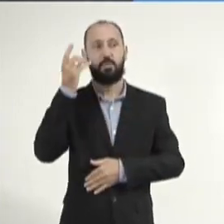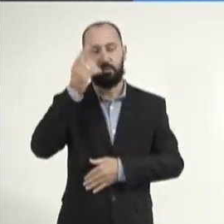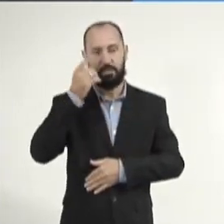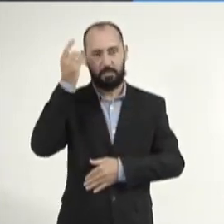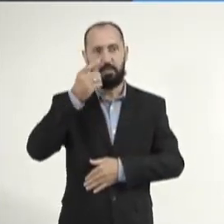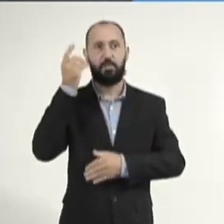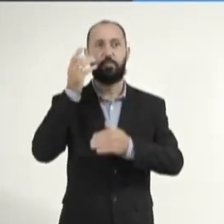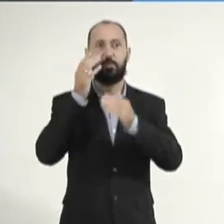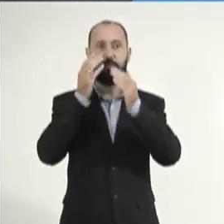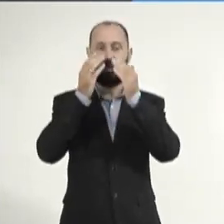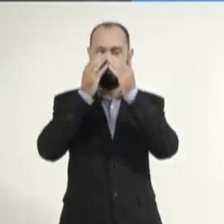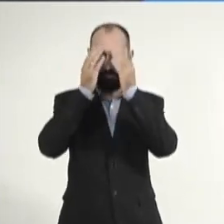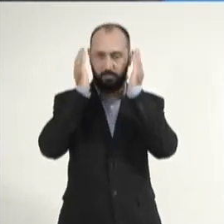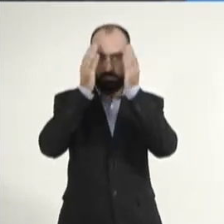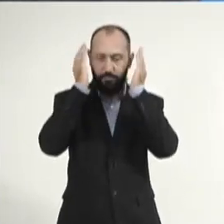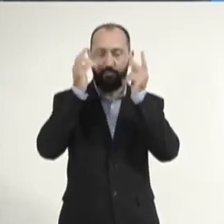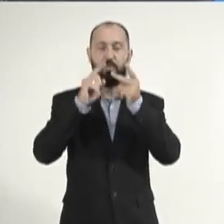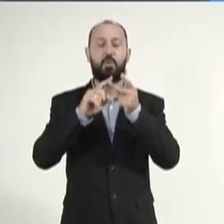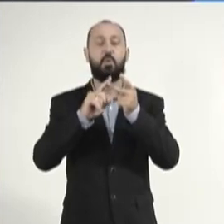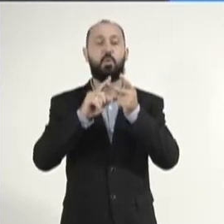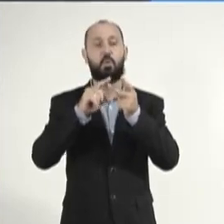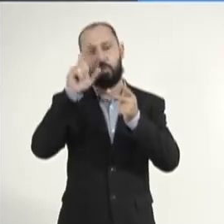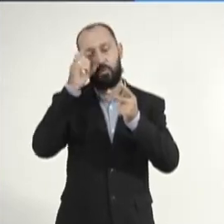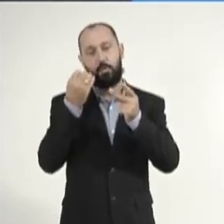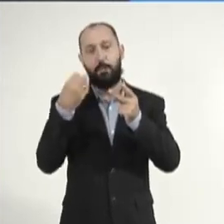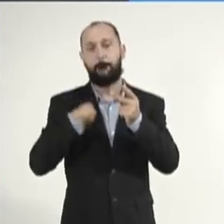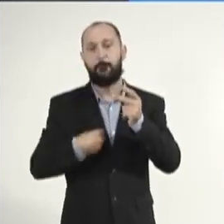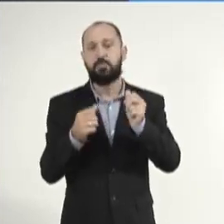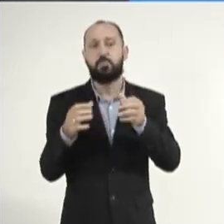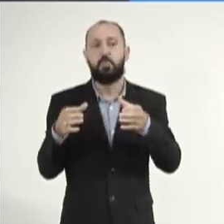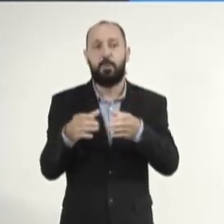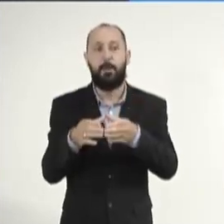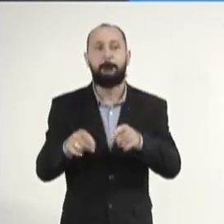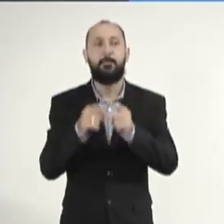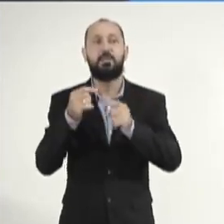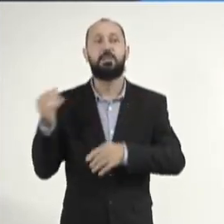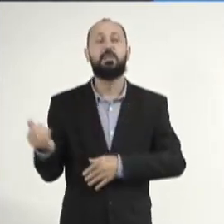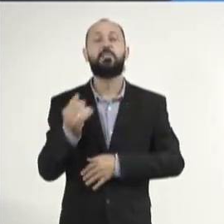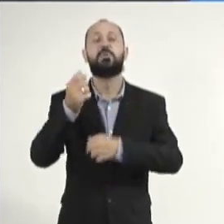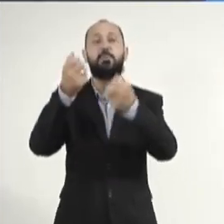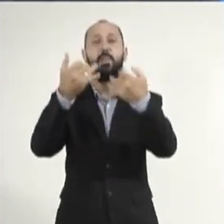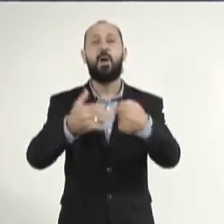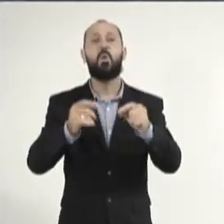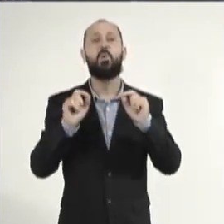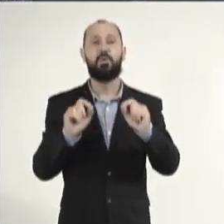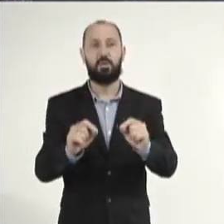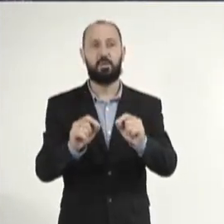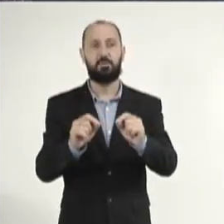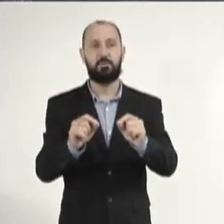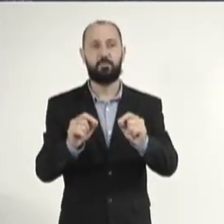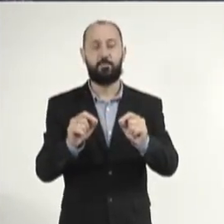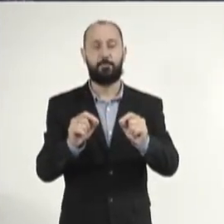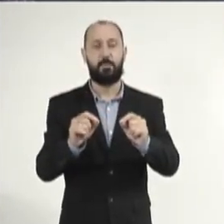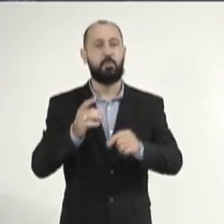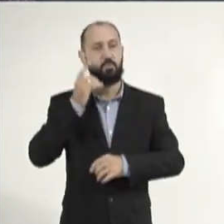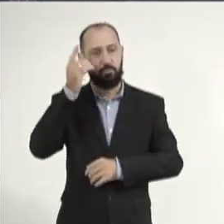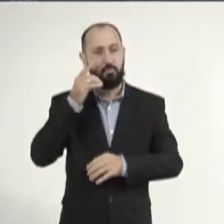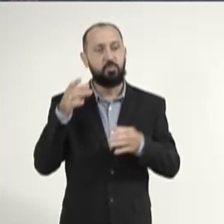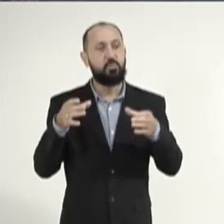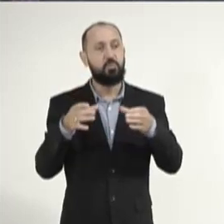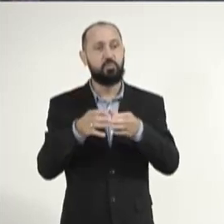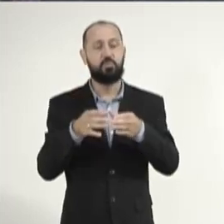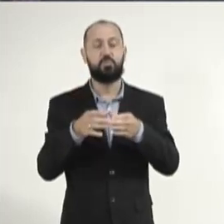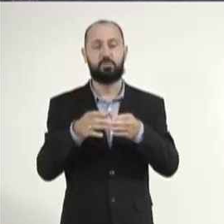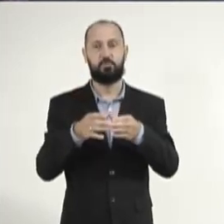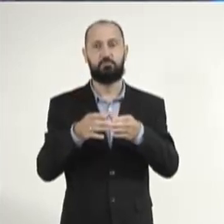Caravina, deputado Pedro Ocean também participou ativamente da comissão, mas é importante dizer que todos os deputados aqui, né,